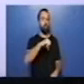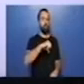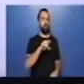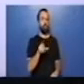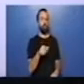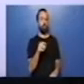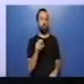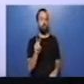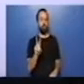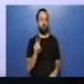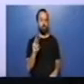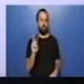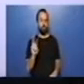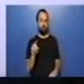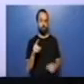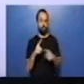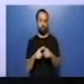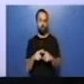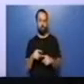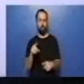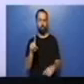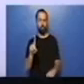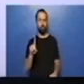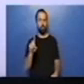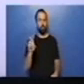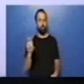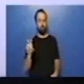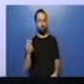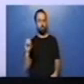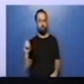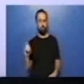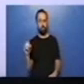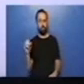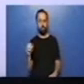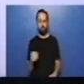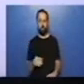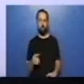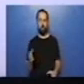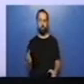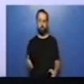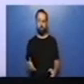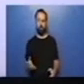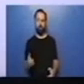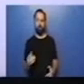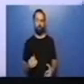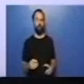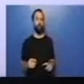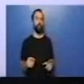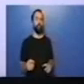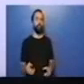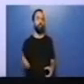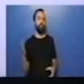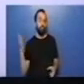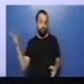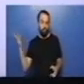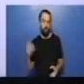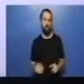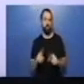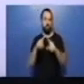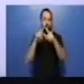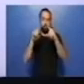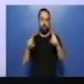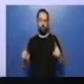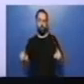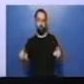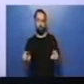Outra aplicação do teorema de Pitágoras é no triângulo equilátero. Vamos fazer uma breve revisão do triângulo equilátero.